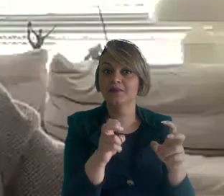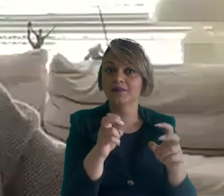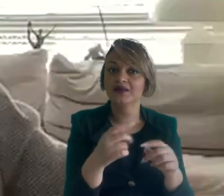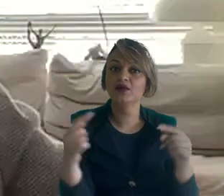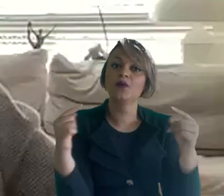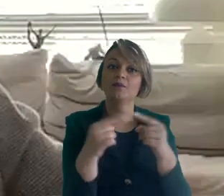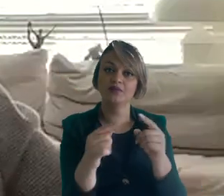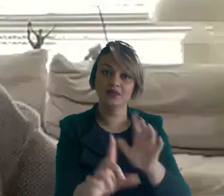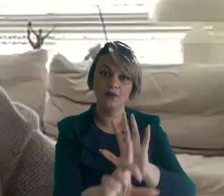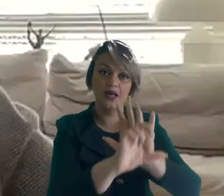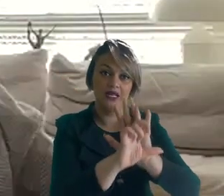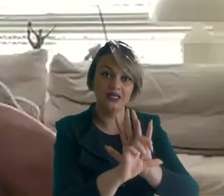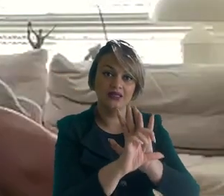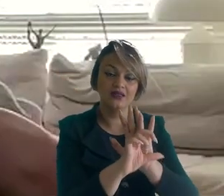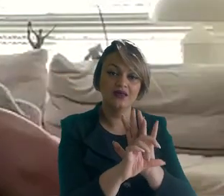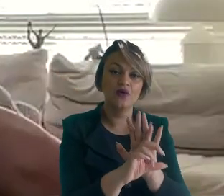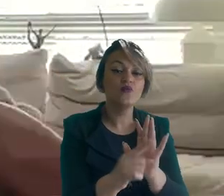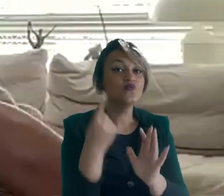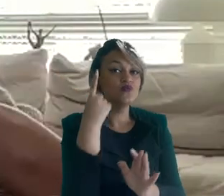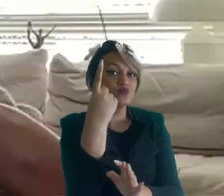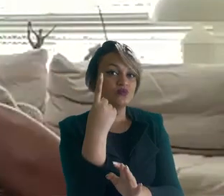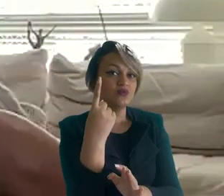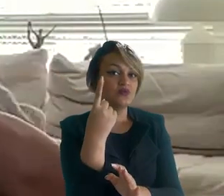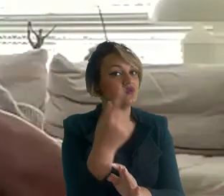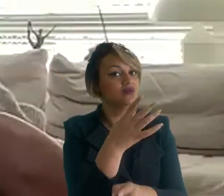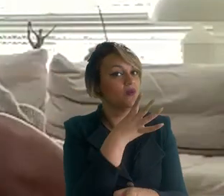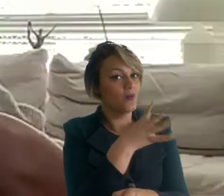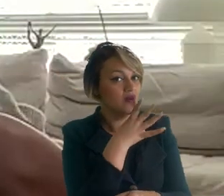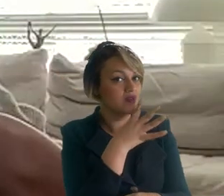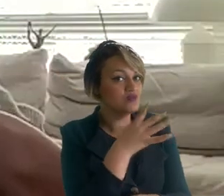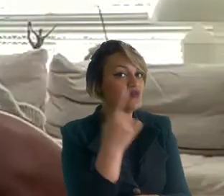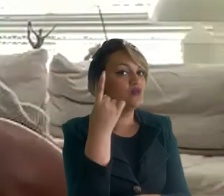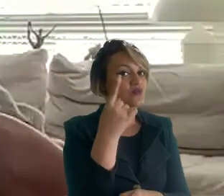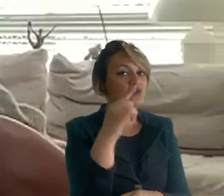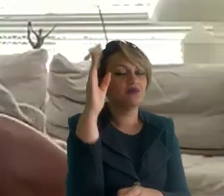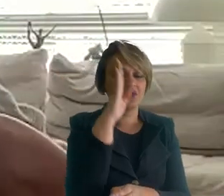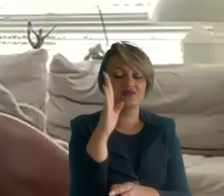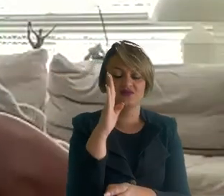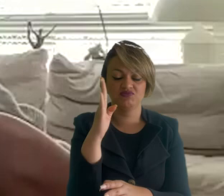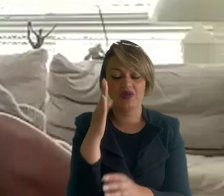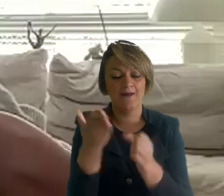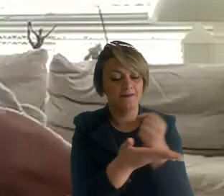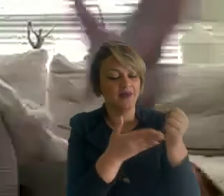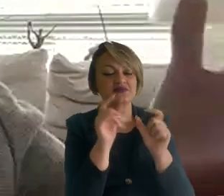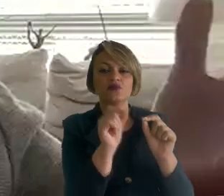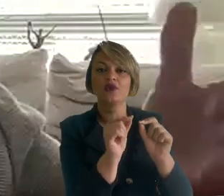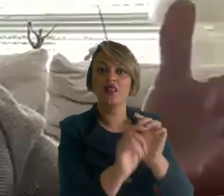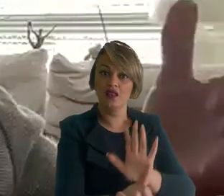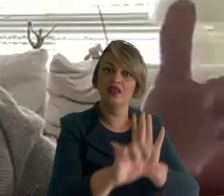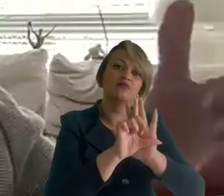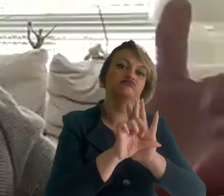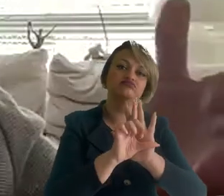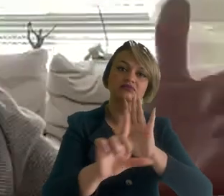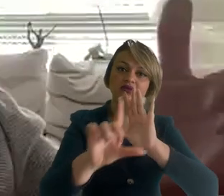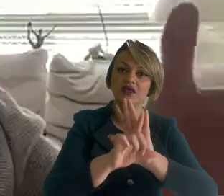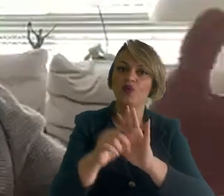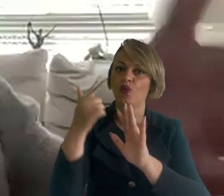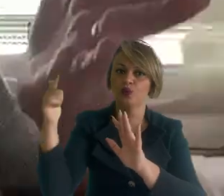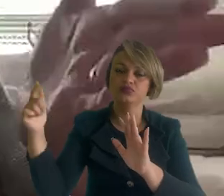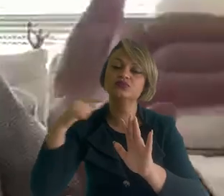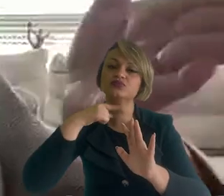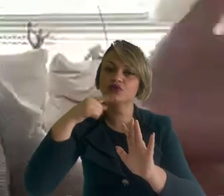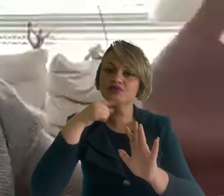lei um precedente que o único presidente que eu conheço na verdade no Brasil é a lei porque outro não pode existir